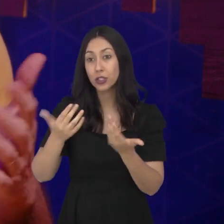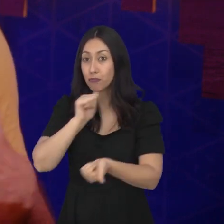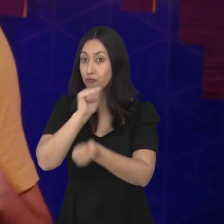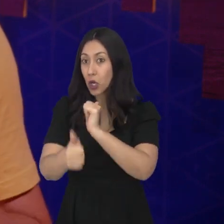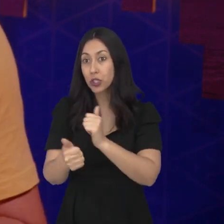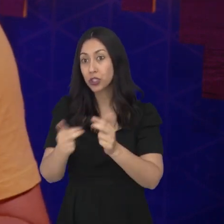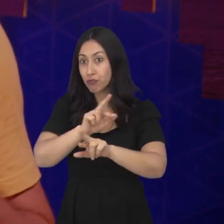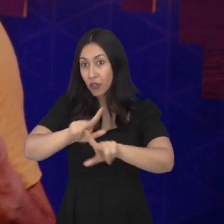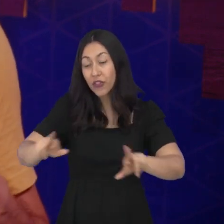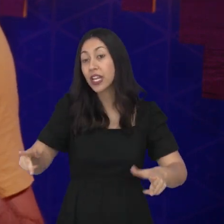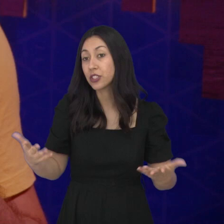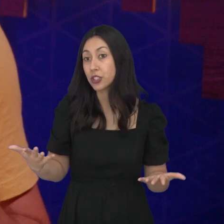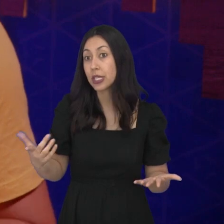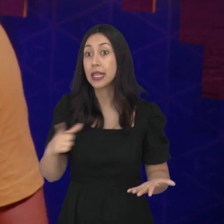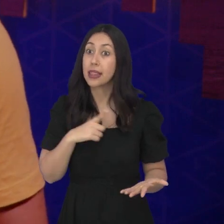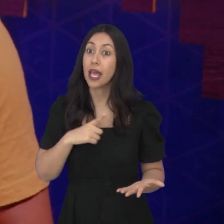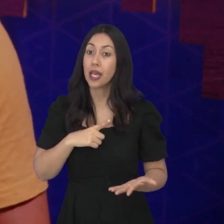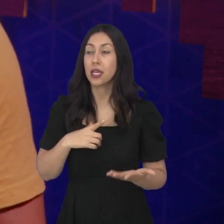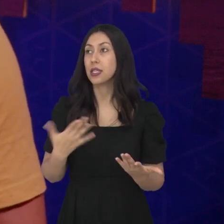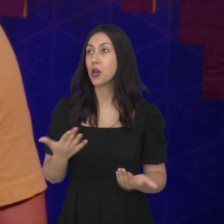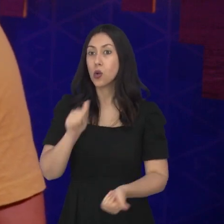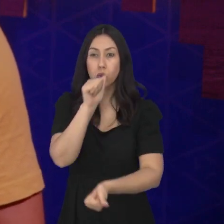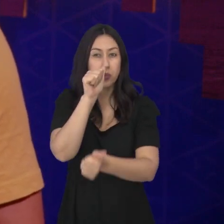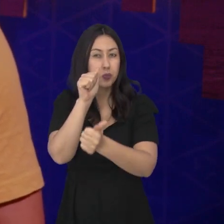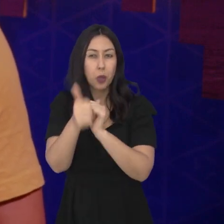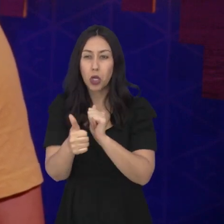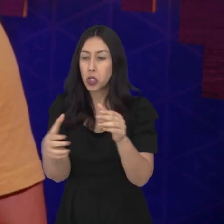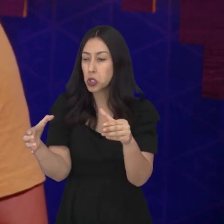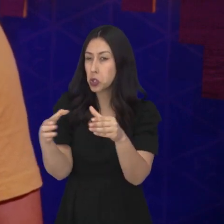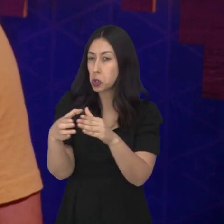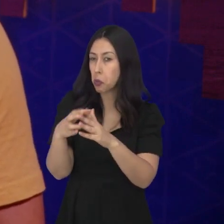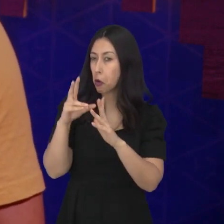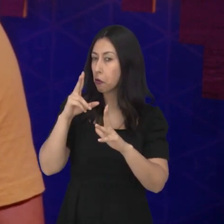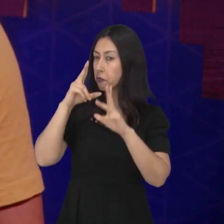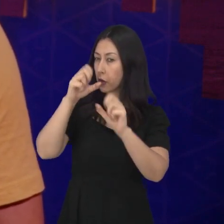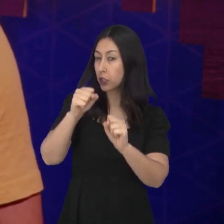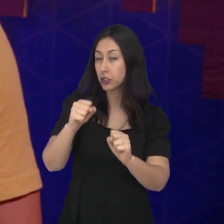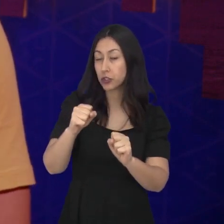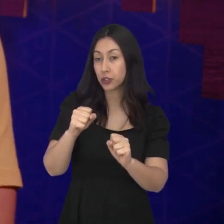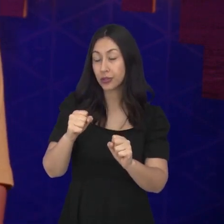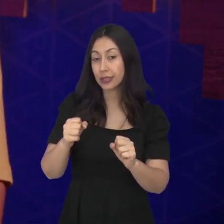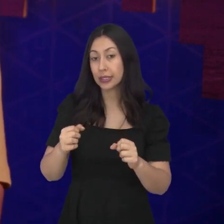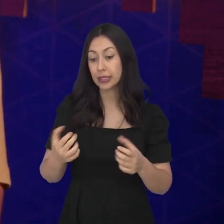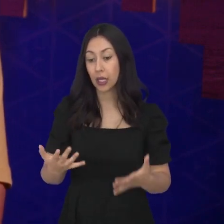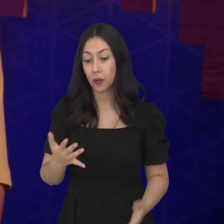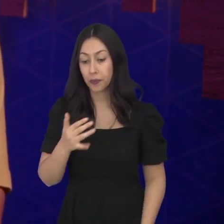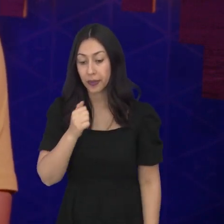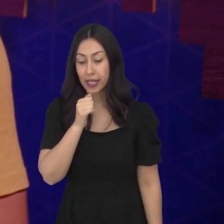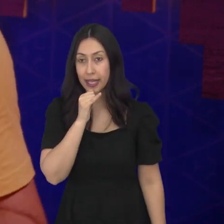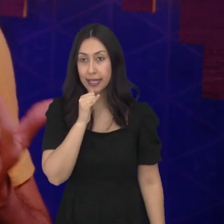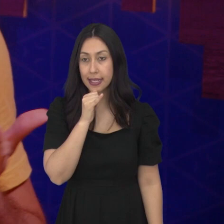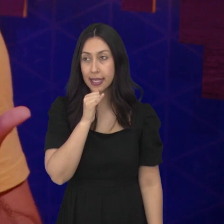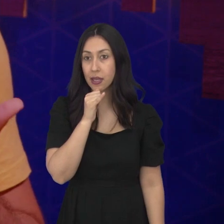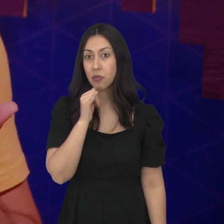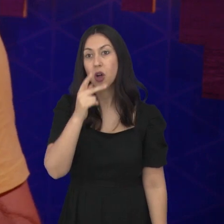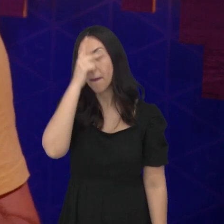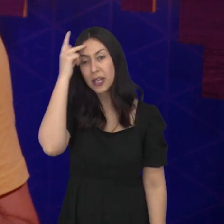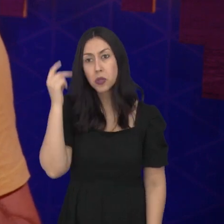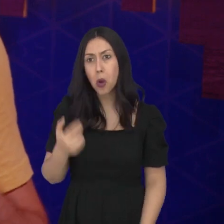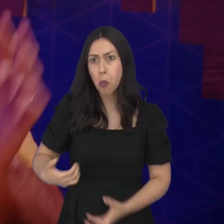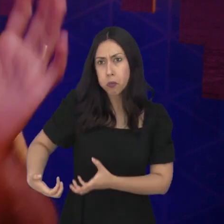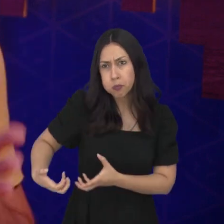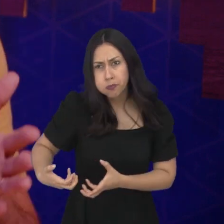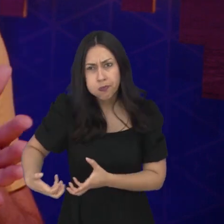esporte universitário forte, né, nos Estados Unidos. Então tem muita gente, por exemplo, que